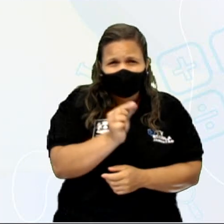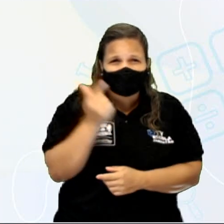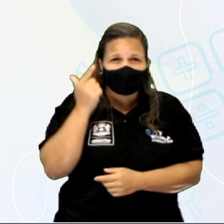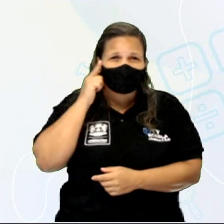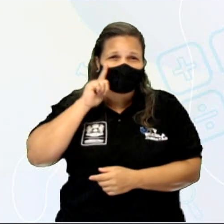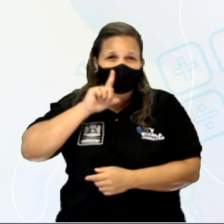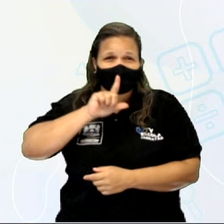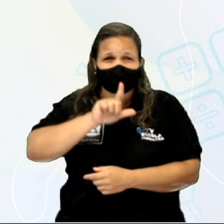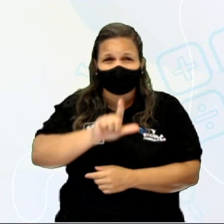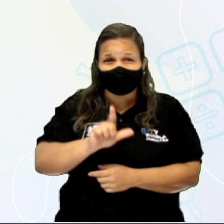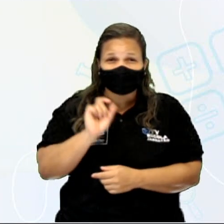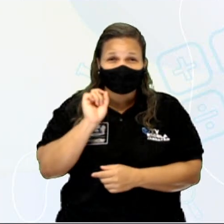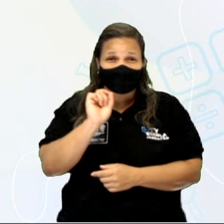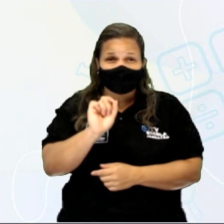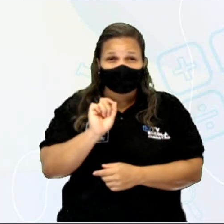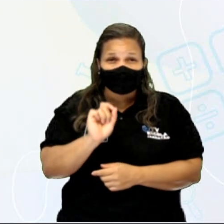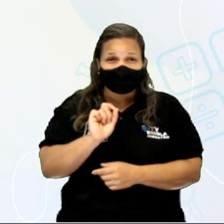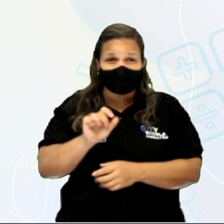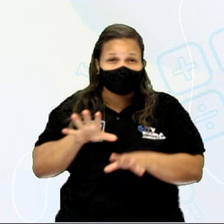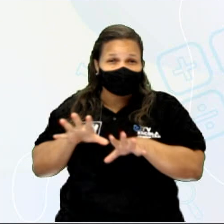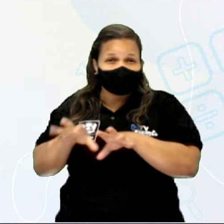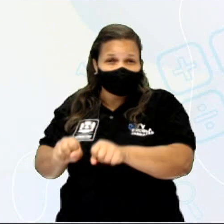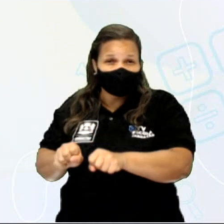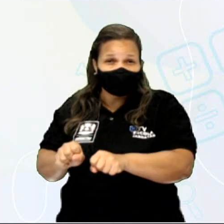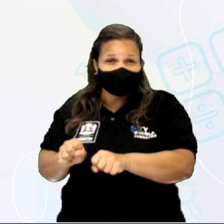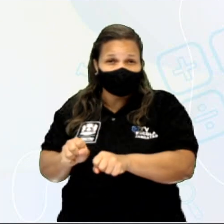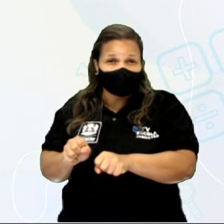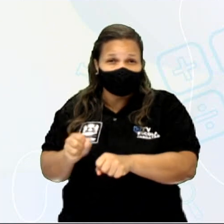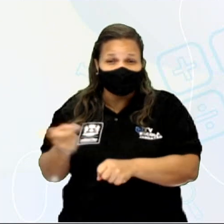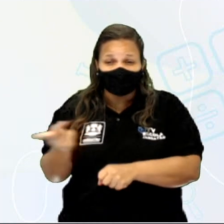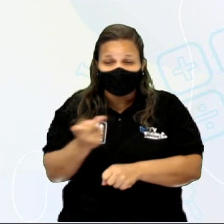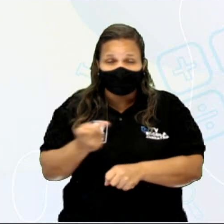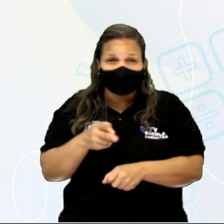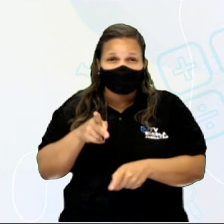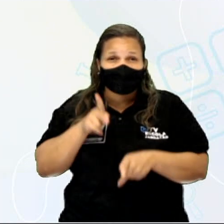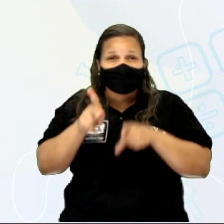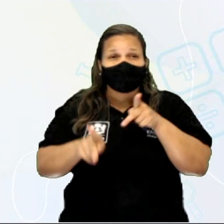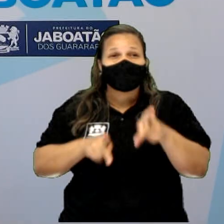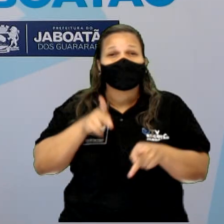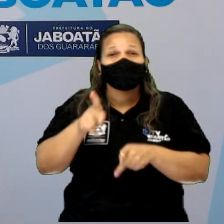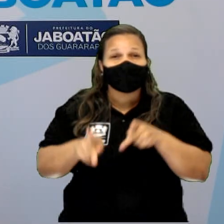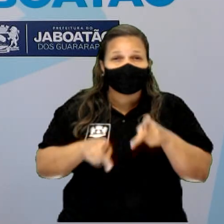2 maiores impérios das Américas, os astecas e os incas, hein?